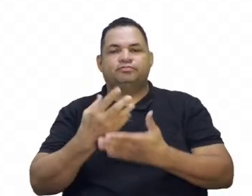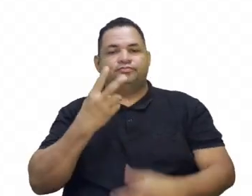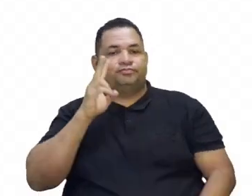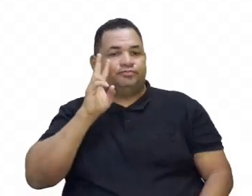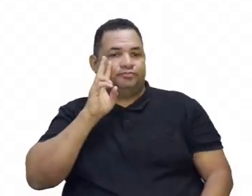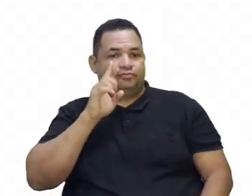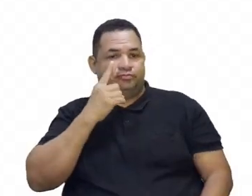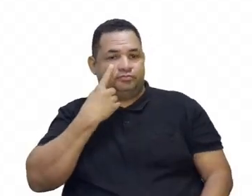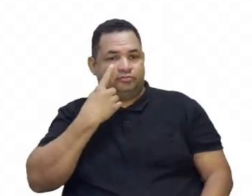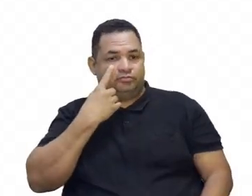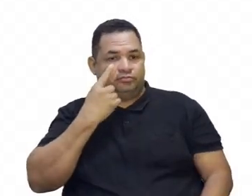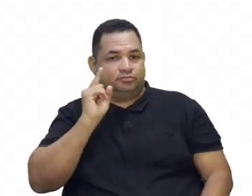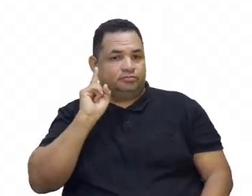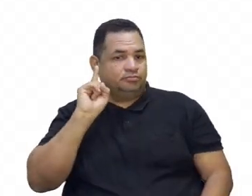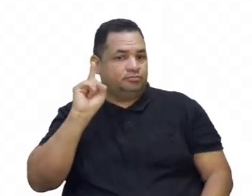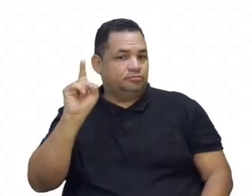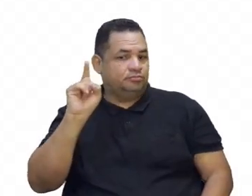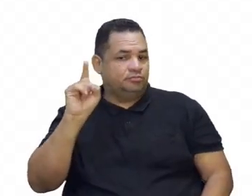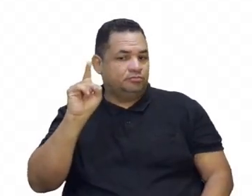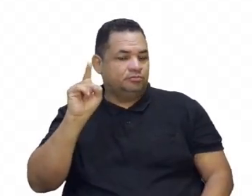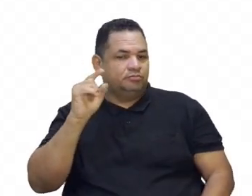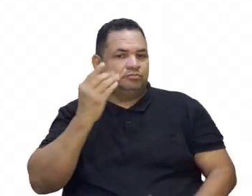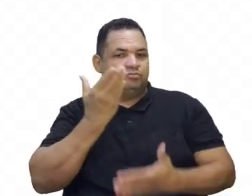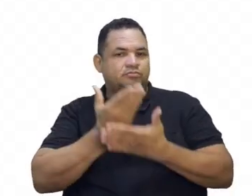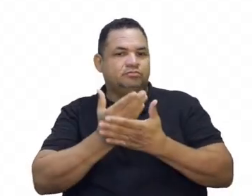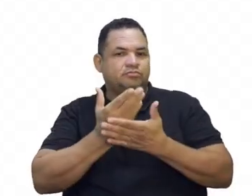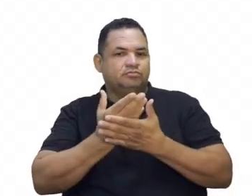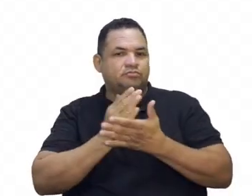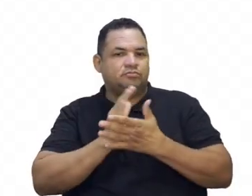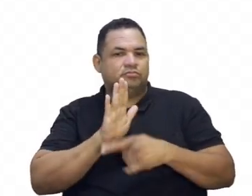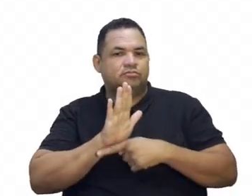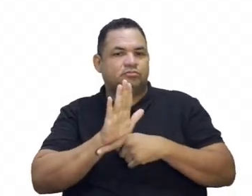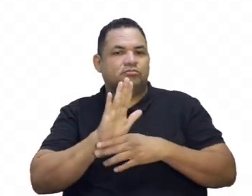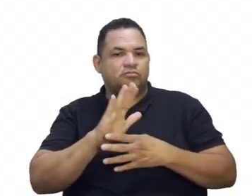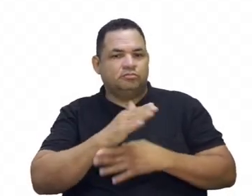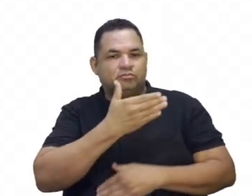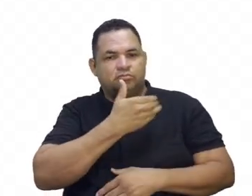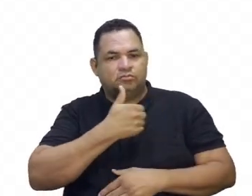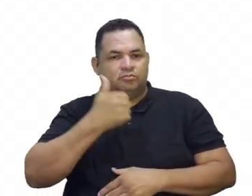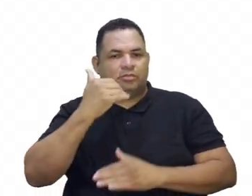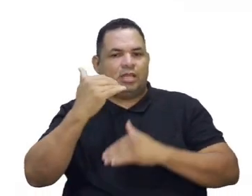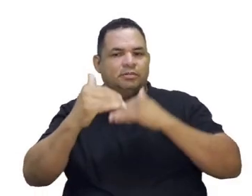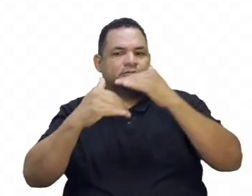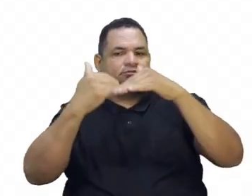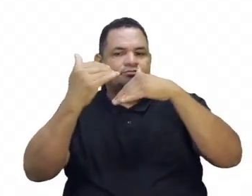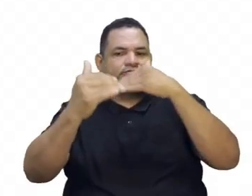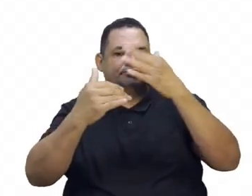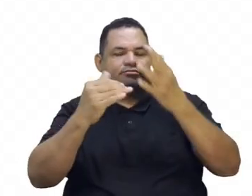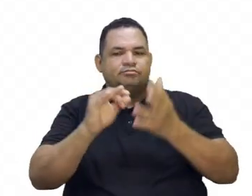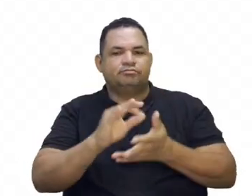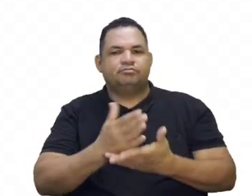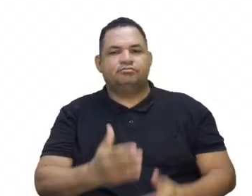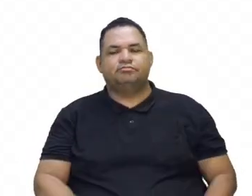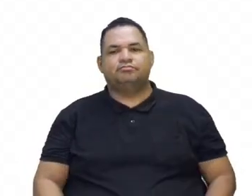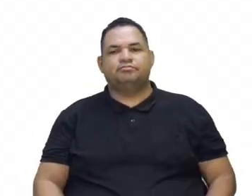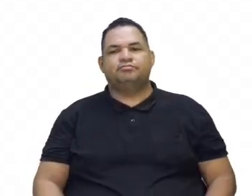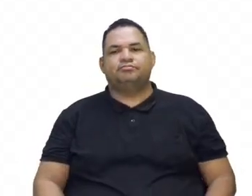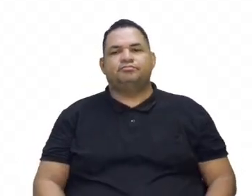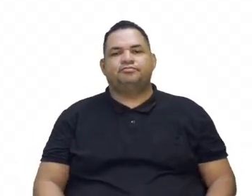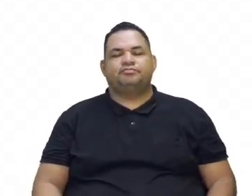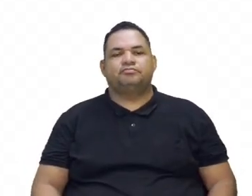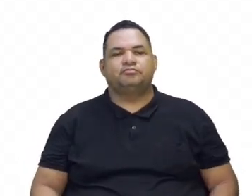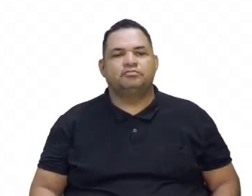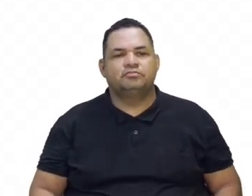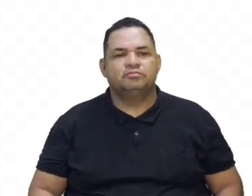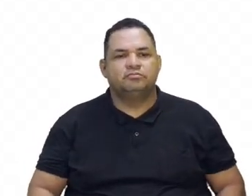observou, um estudo contribuiu para aprimorar o modelo do outro. Então nós começamos com ele, onde ele